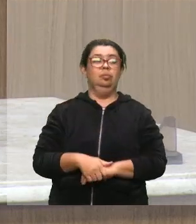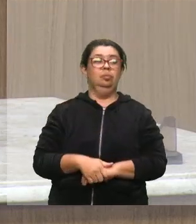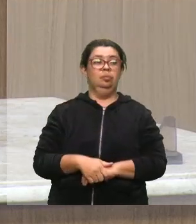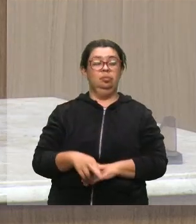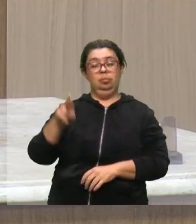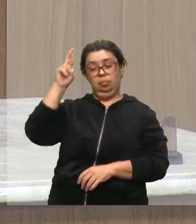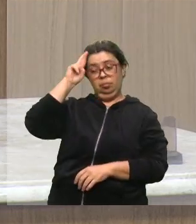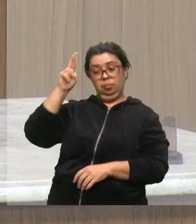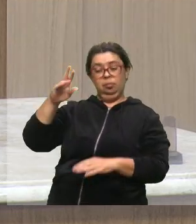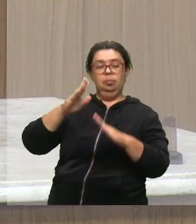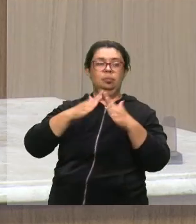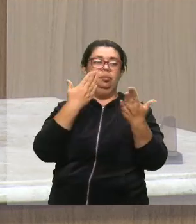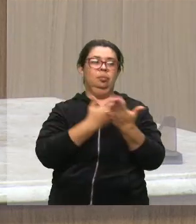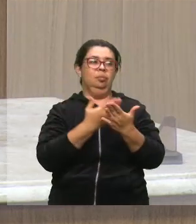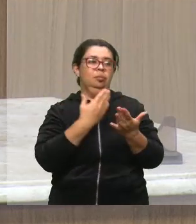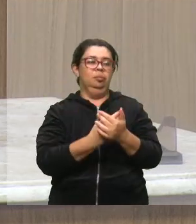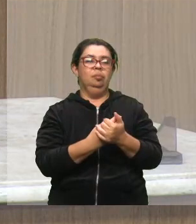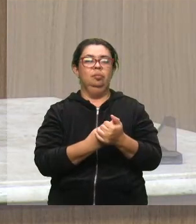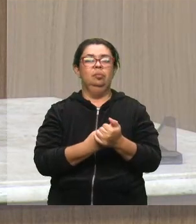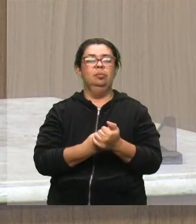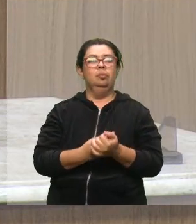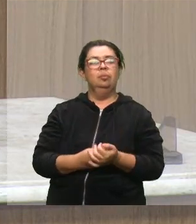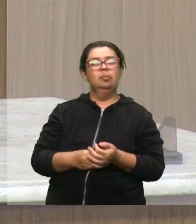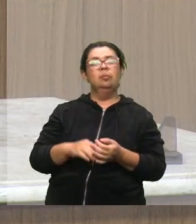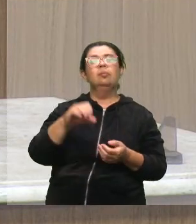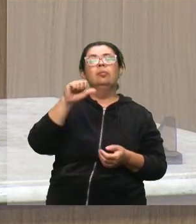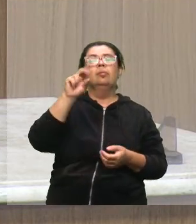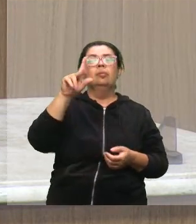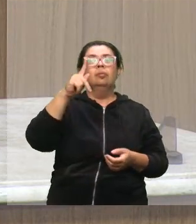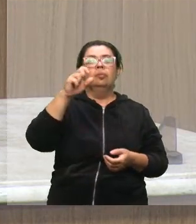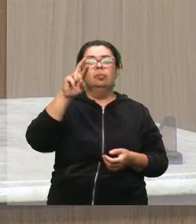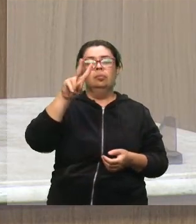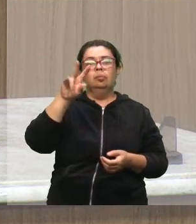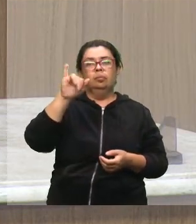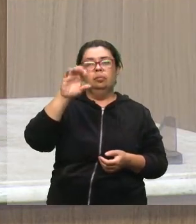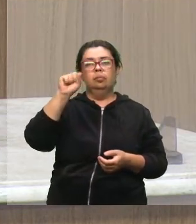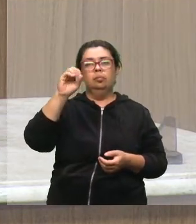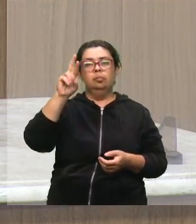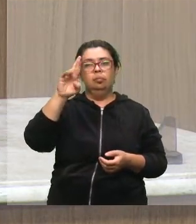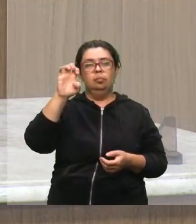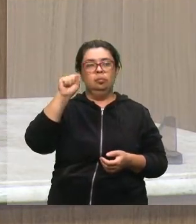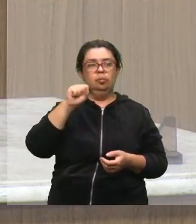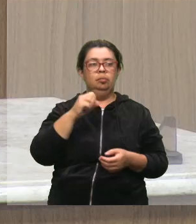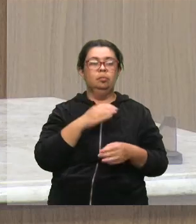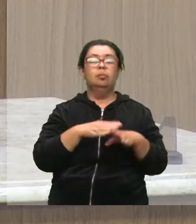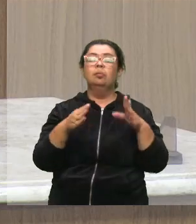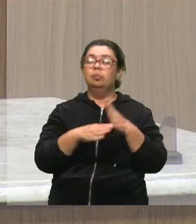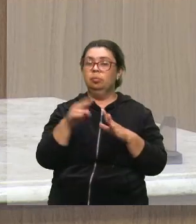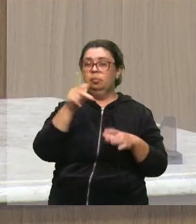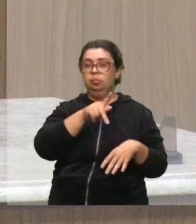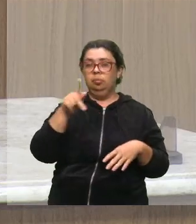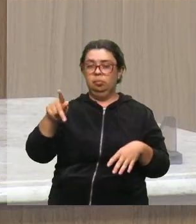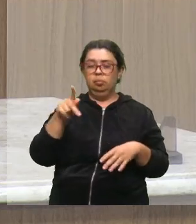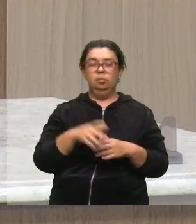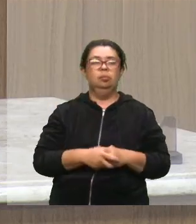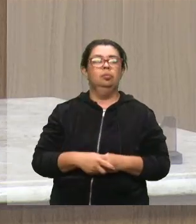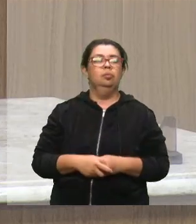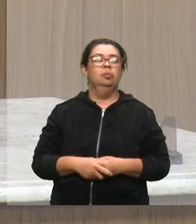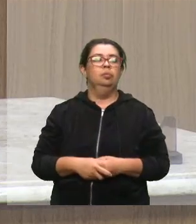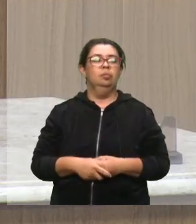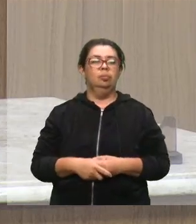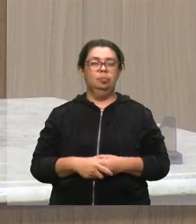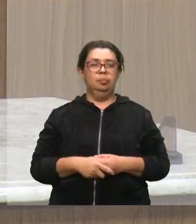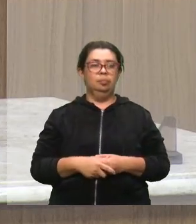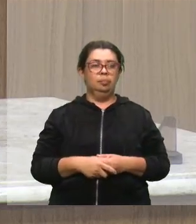diretores de escola, coordenadores pedagógicos, supervisores de ensino, professores de todas as modalidades, né, educação física, inglês,